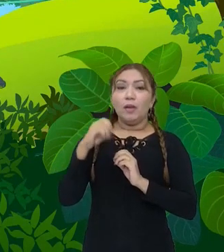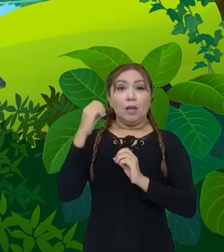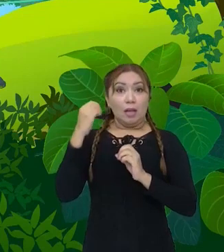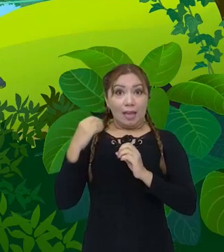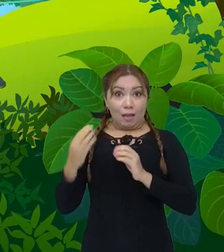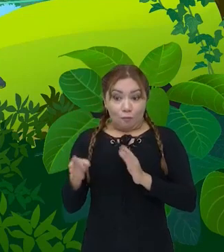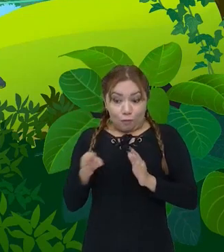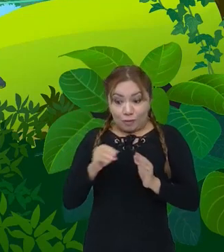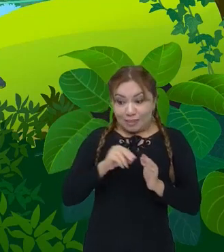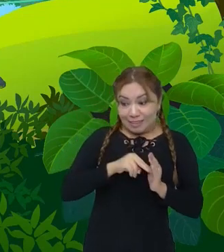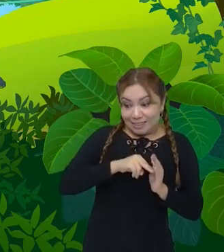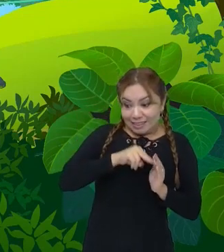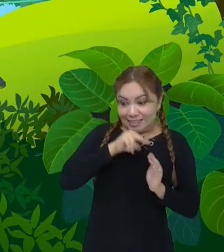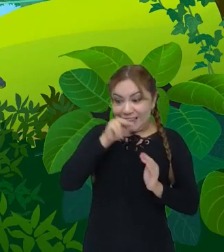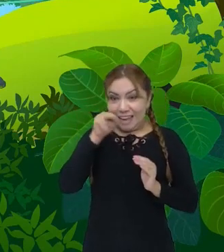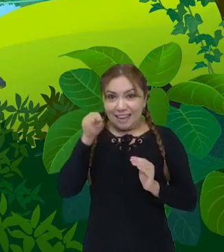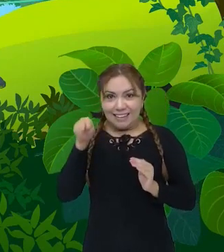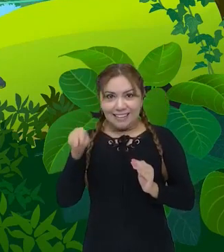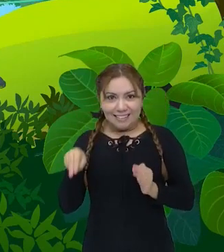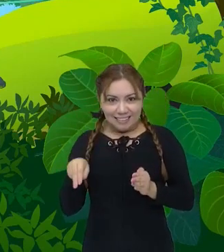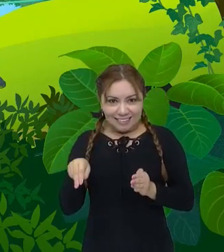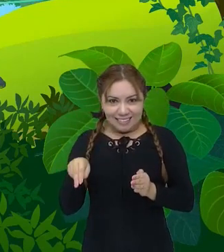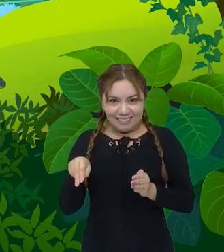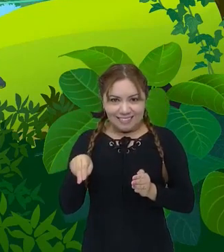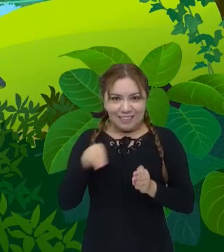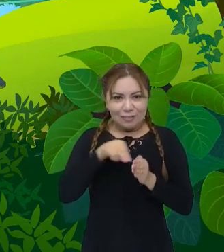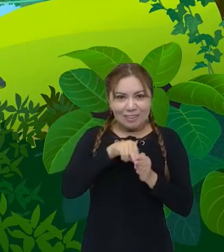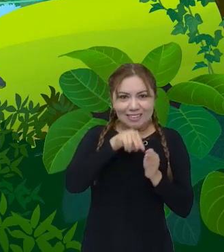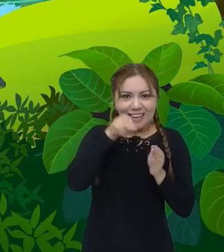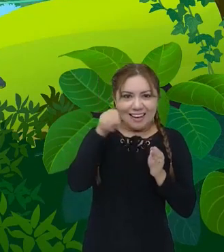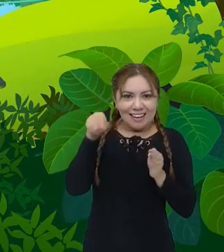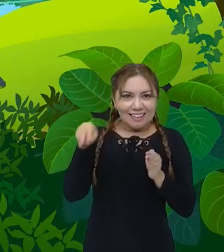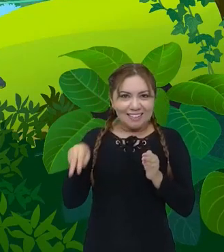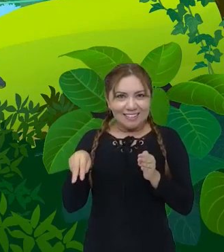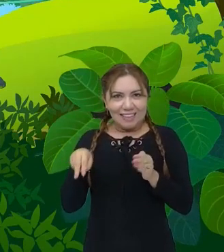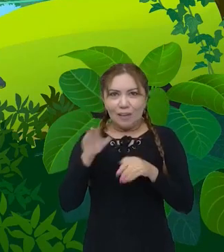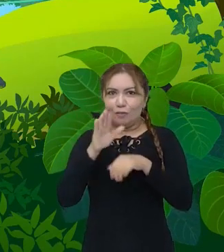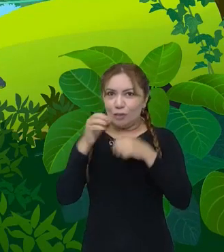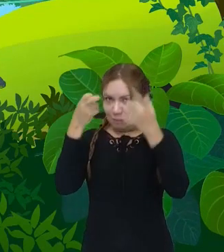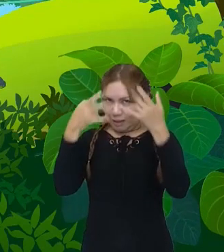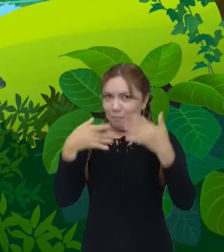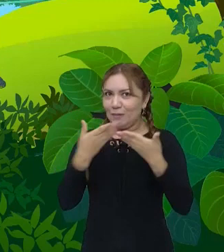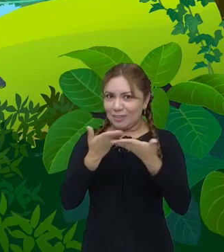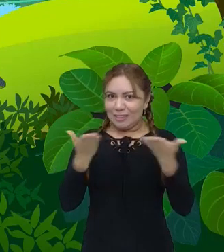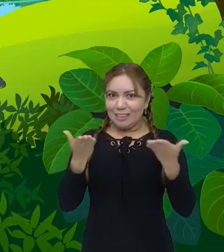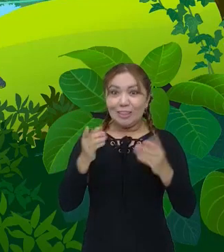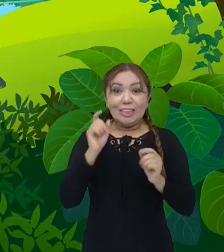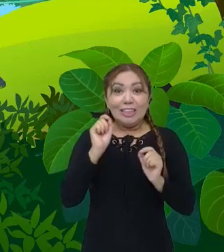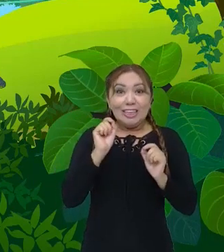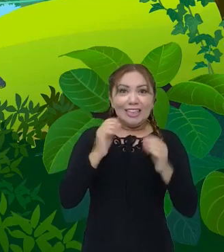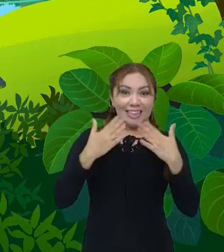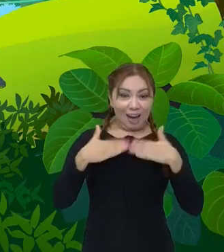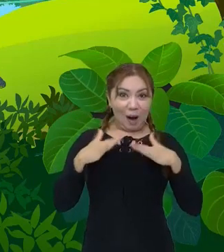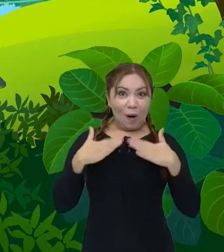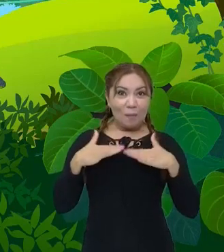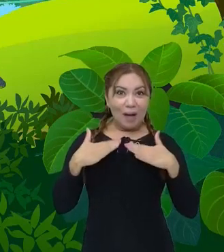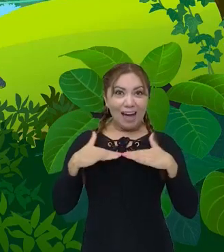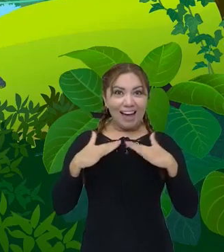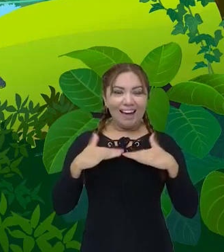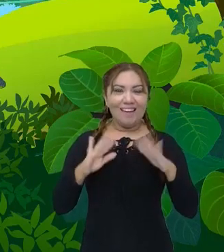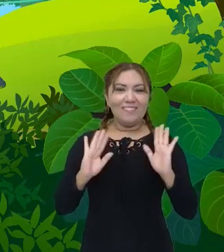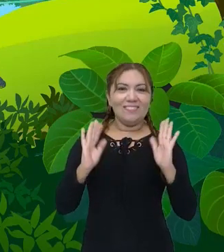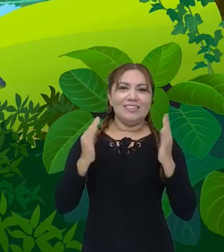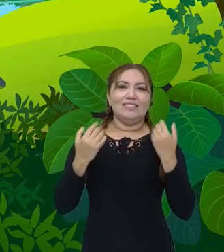da canoa para explicar para vocês algo. Vamos lá então? Ih, crianças, só um minutinho que eu vou